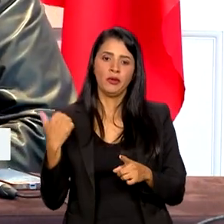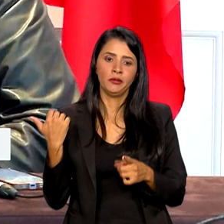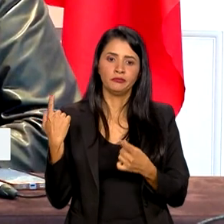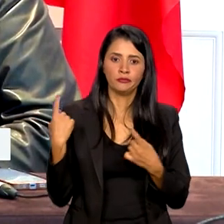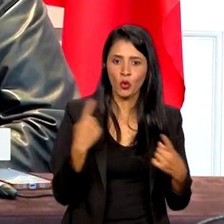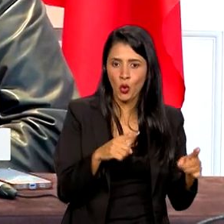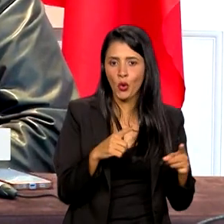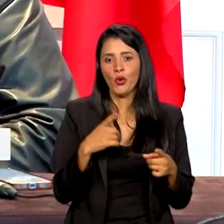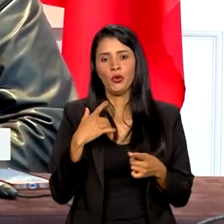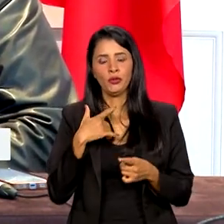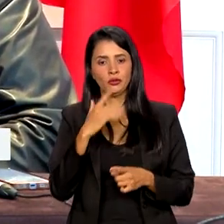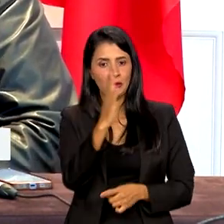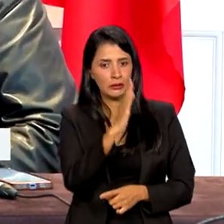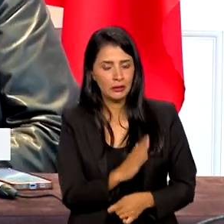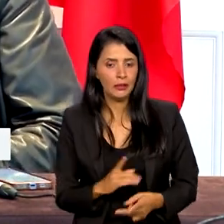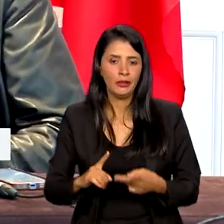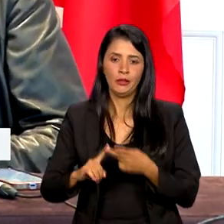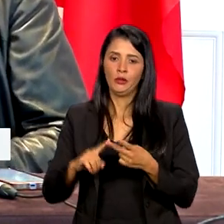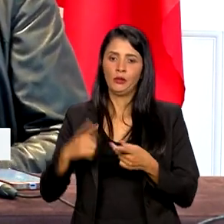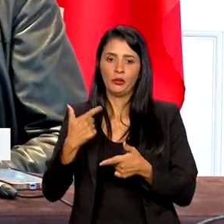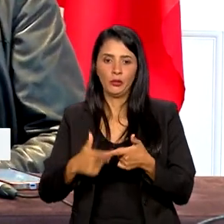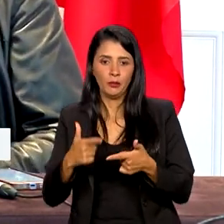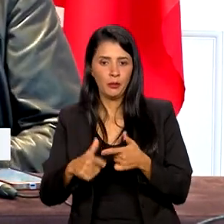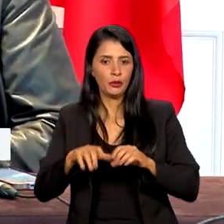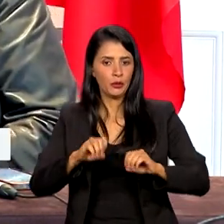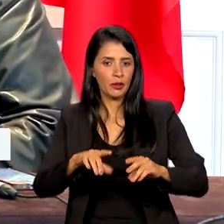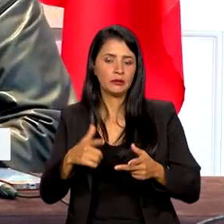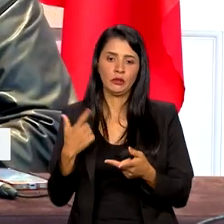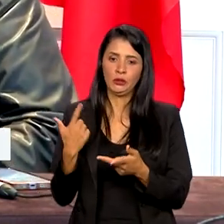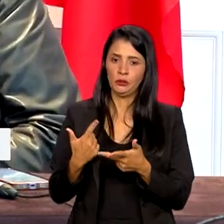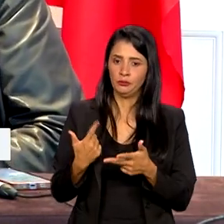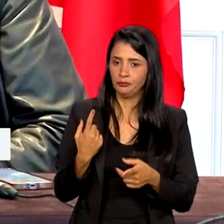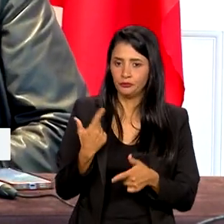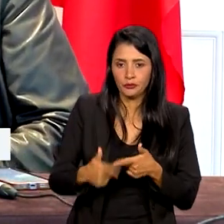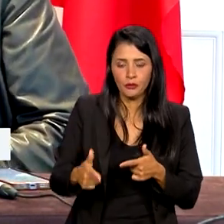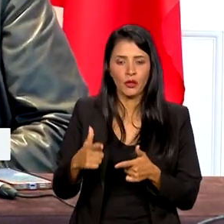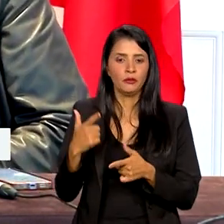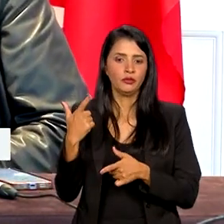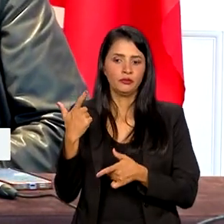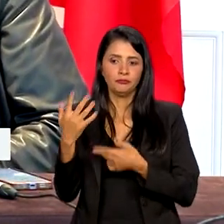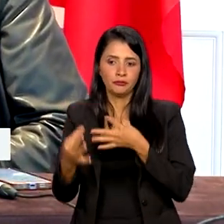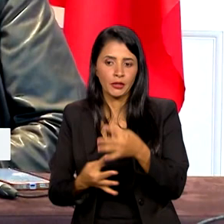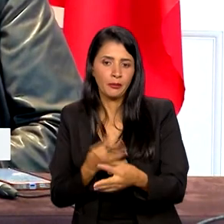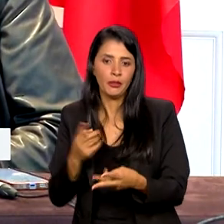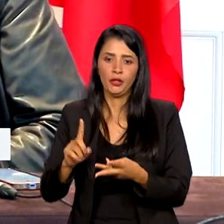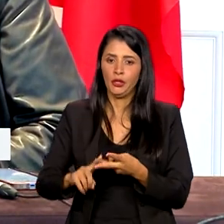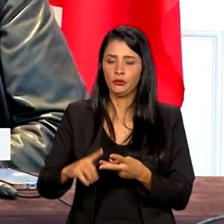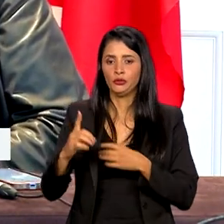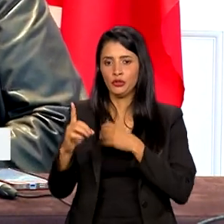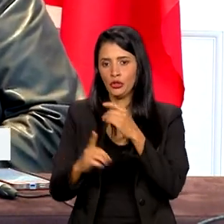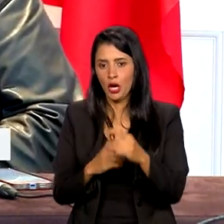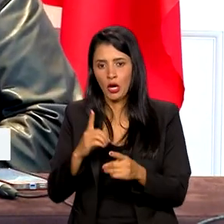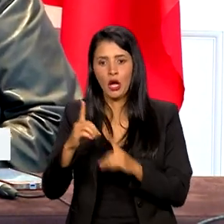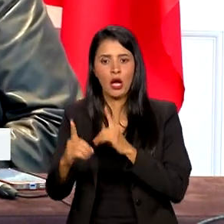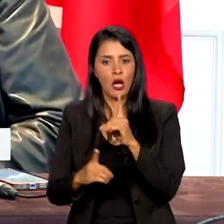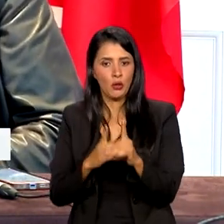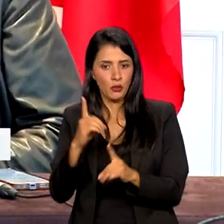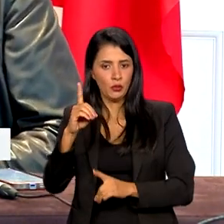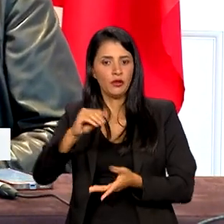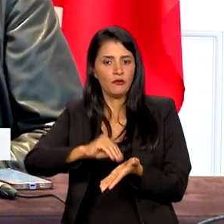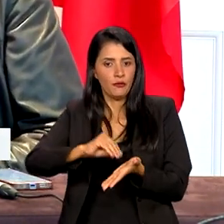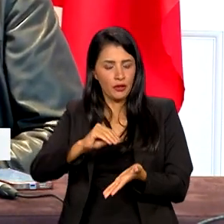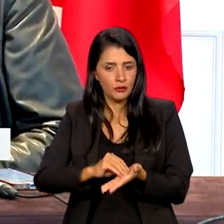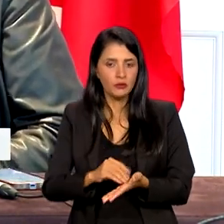com a educação, de tratamento, de diálogo. Então, o interesse tanto do Brasil quanto